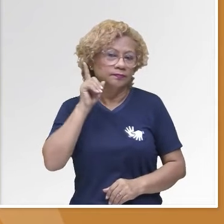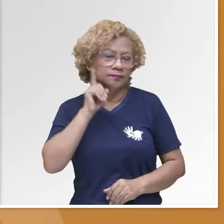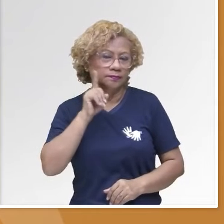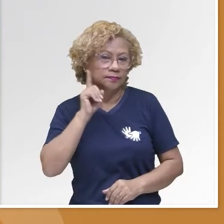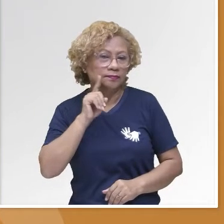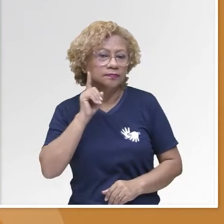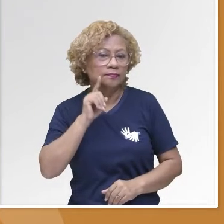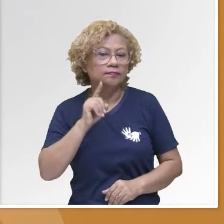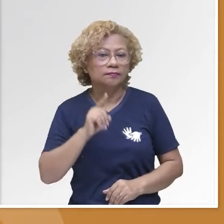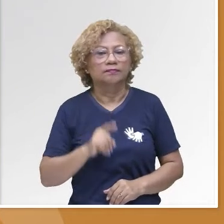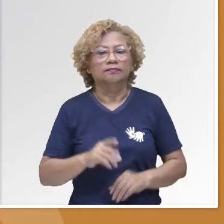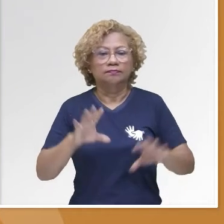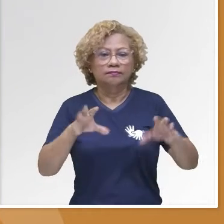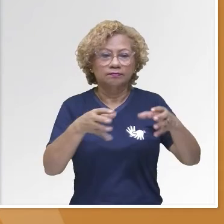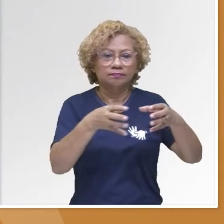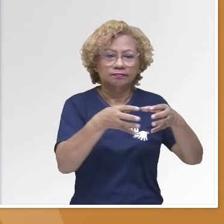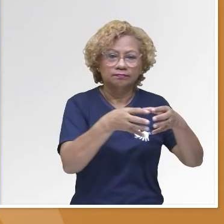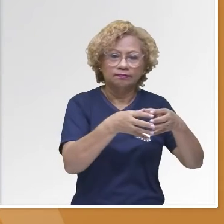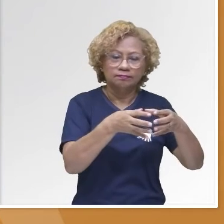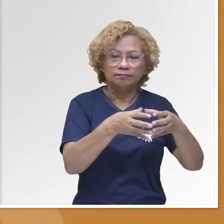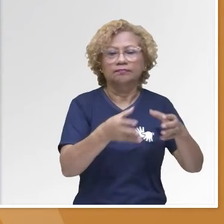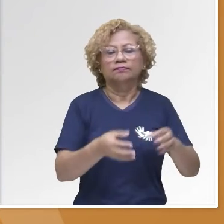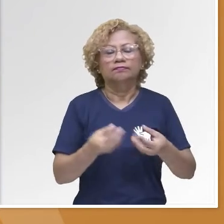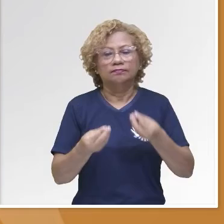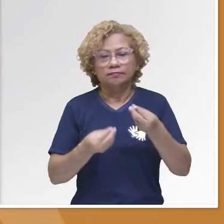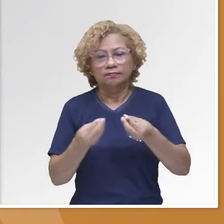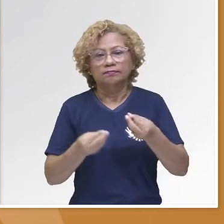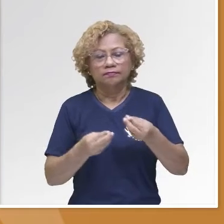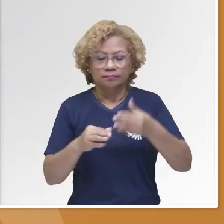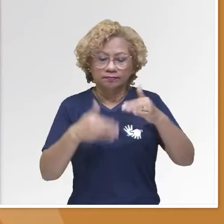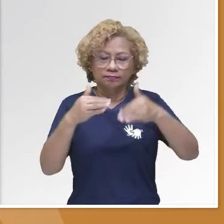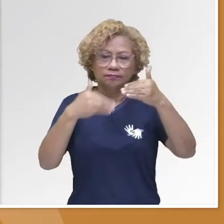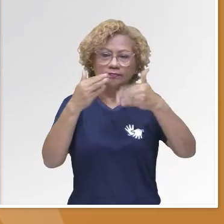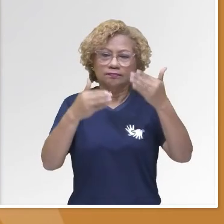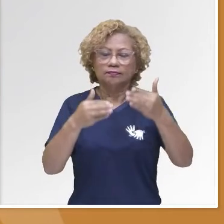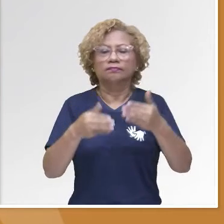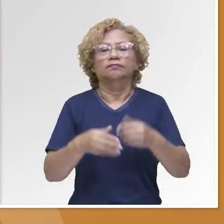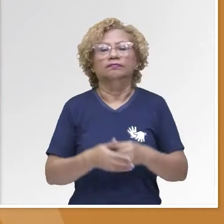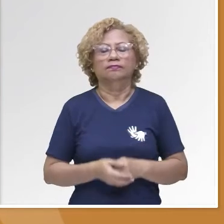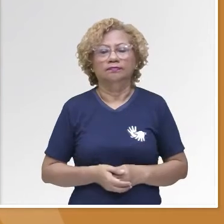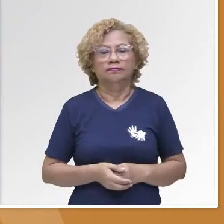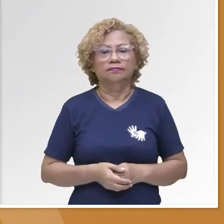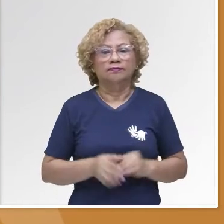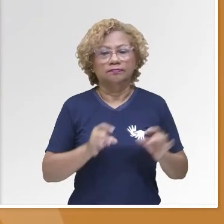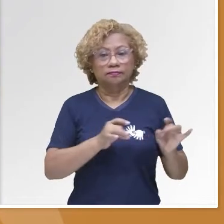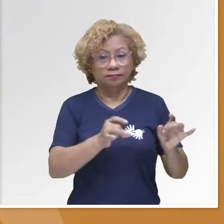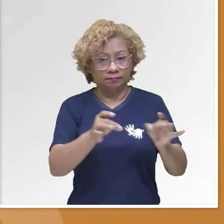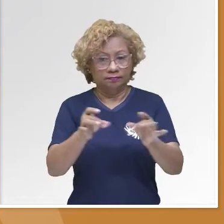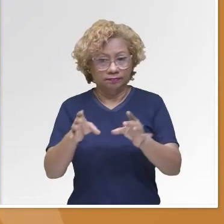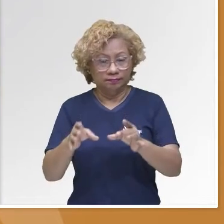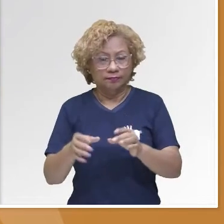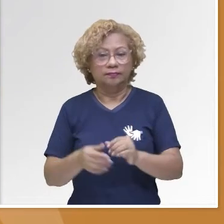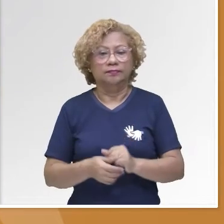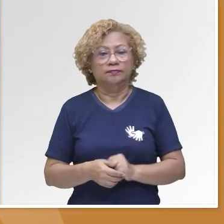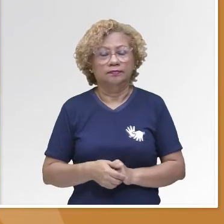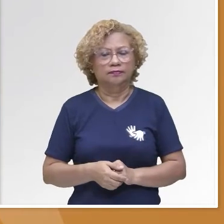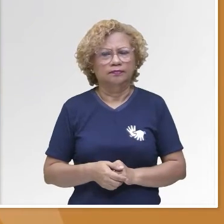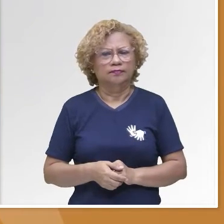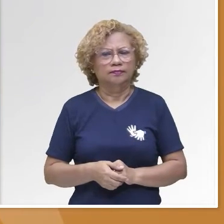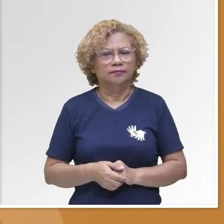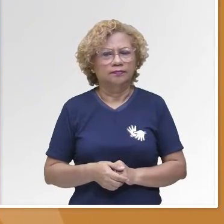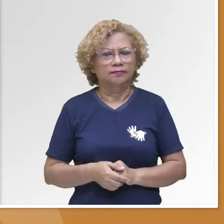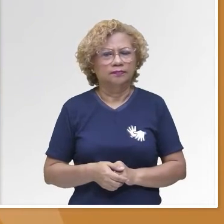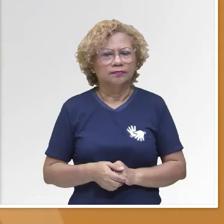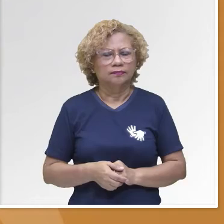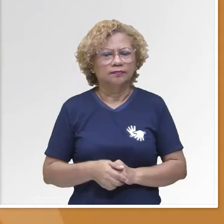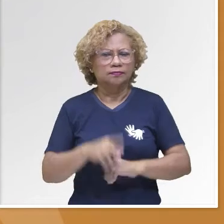esse multilateralismo comercial se desenvolvendo cada vez mais, isso foi chamando a atenção de